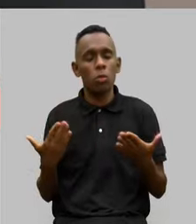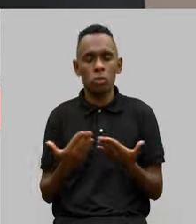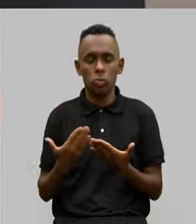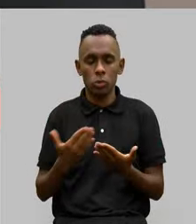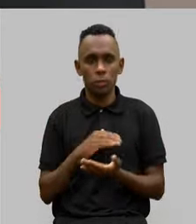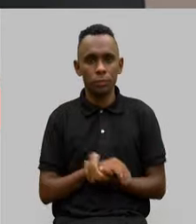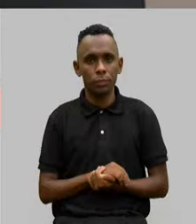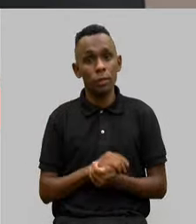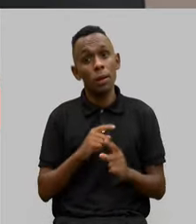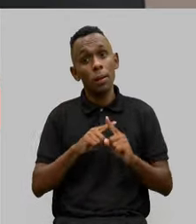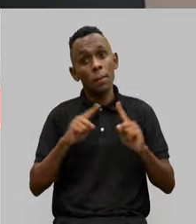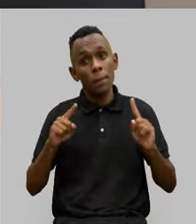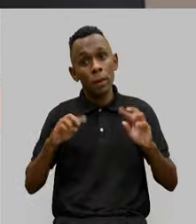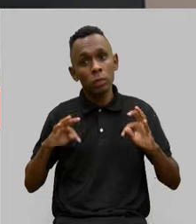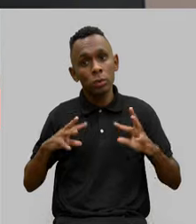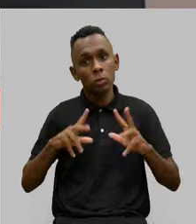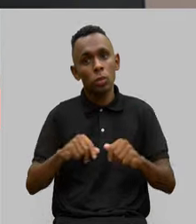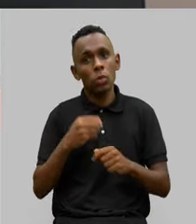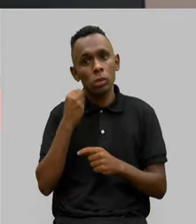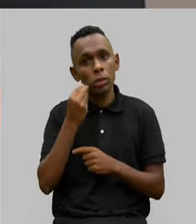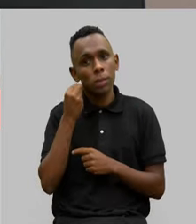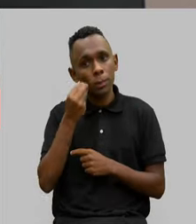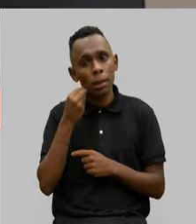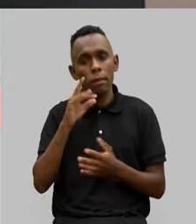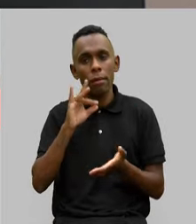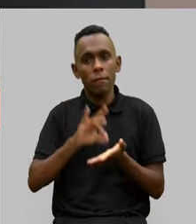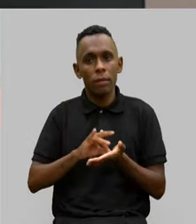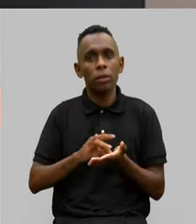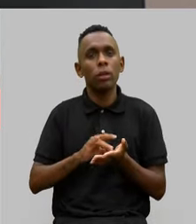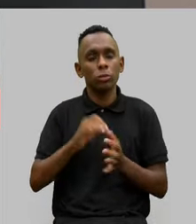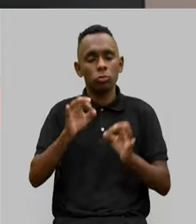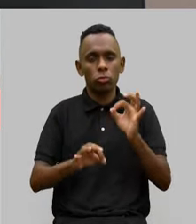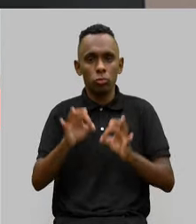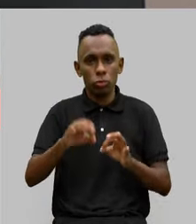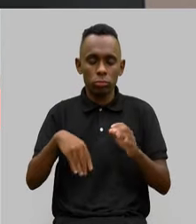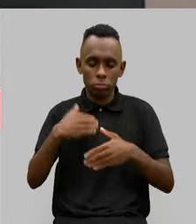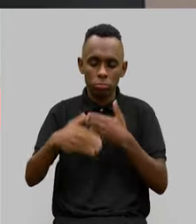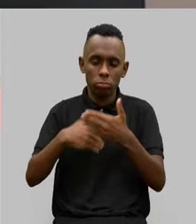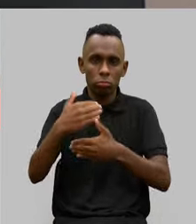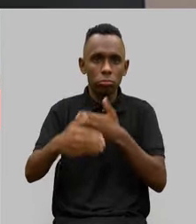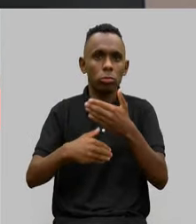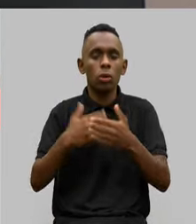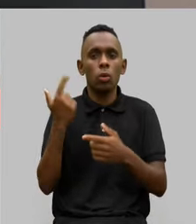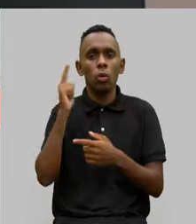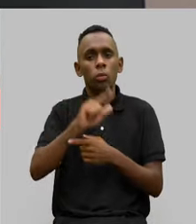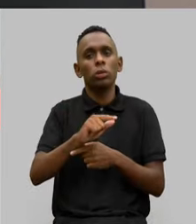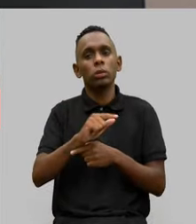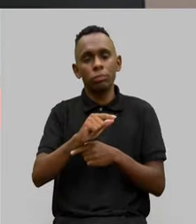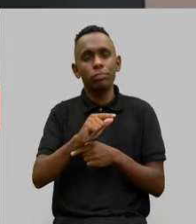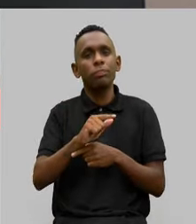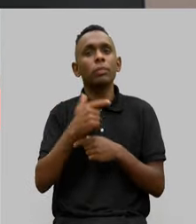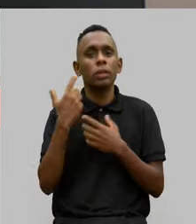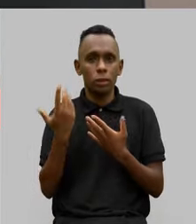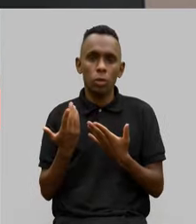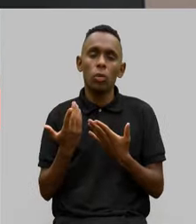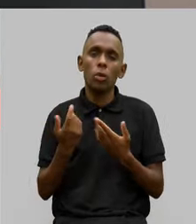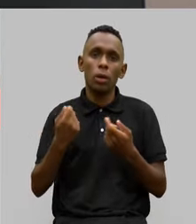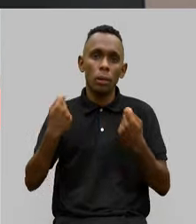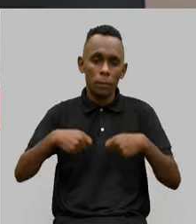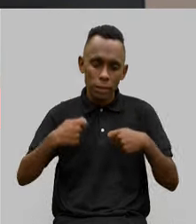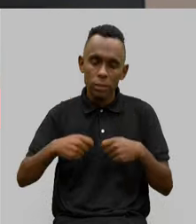mas em todos esses casos né a verdade a justiça e o progresso acabaram prevalecendo E é isso que vai precisar